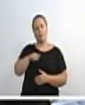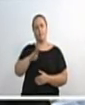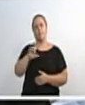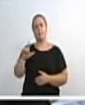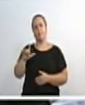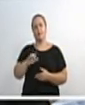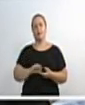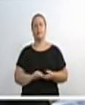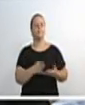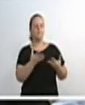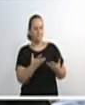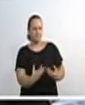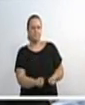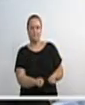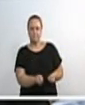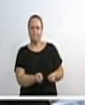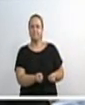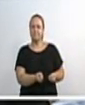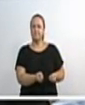recebo